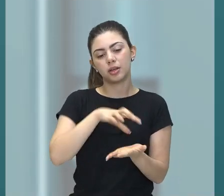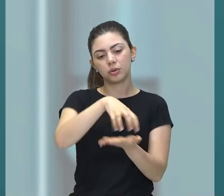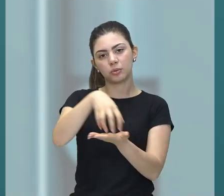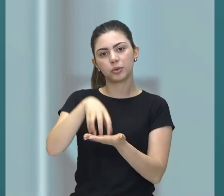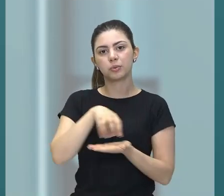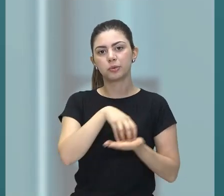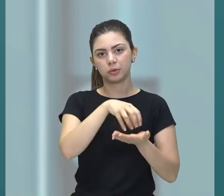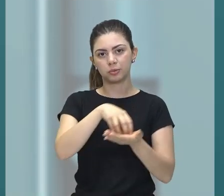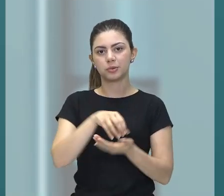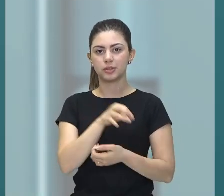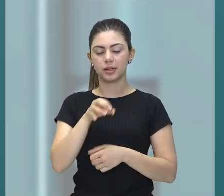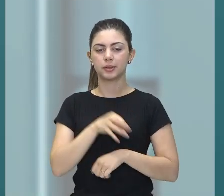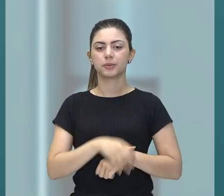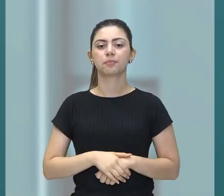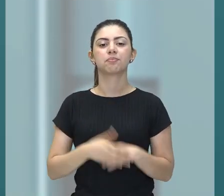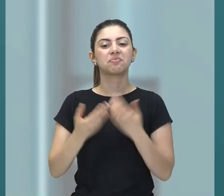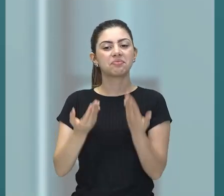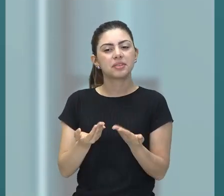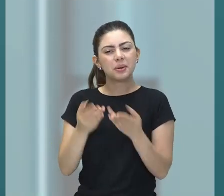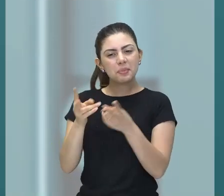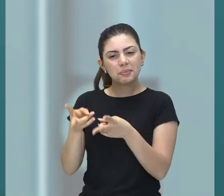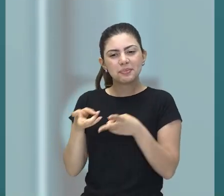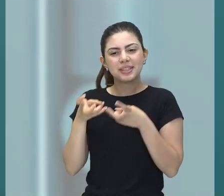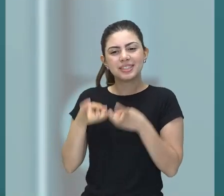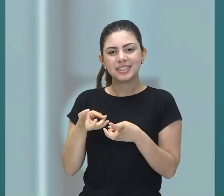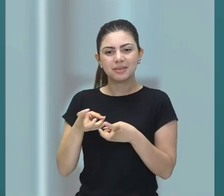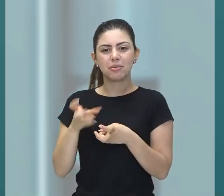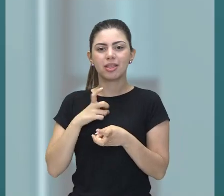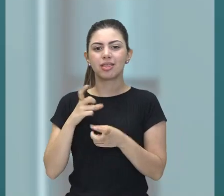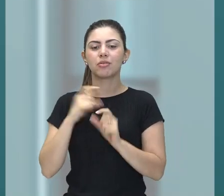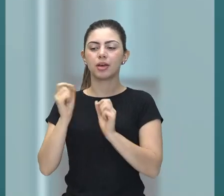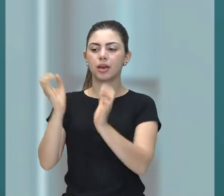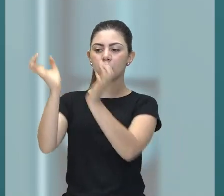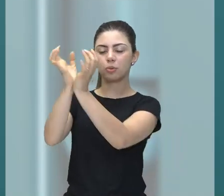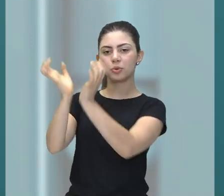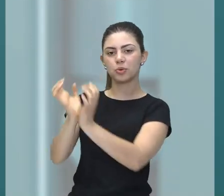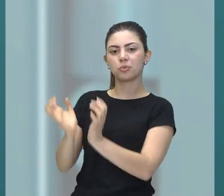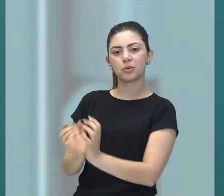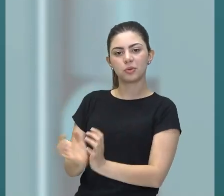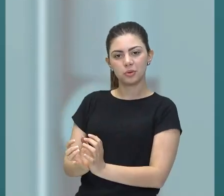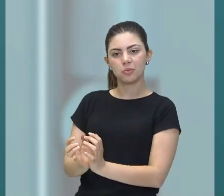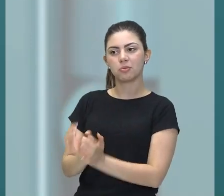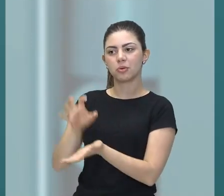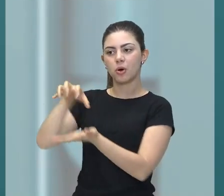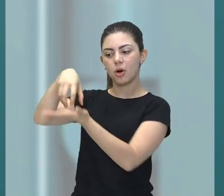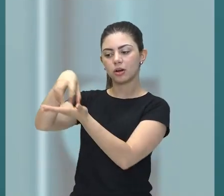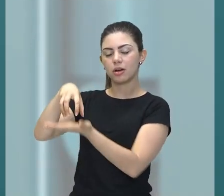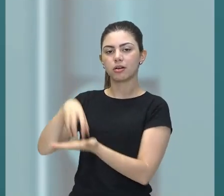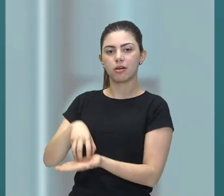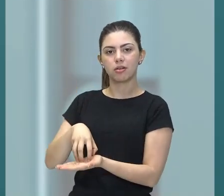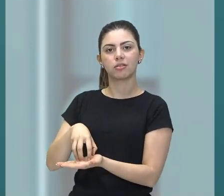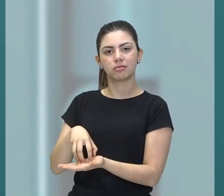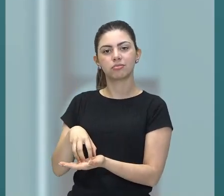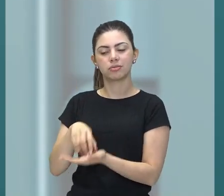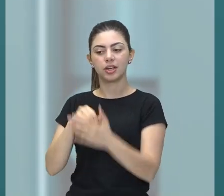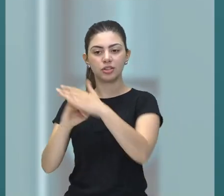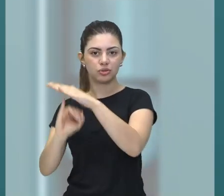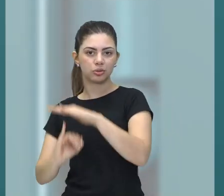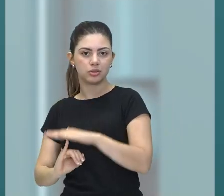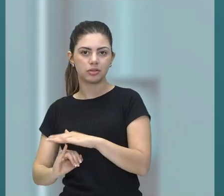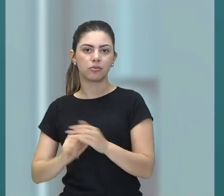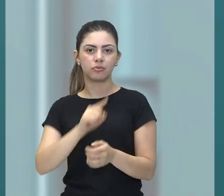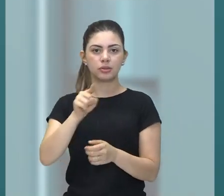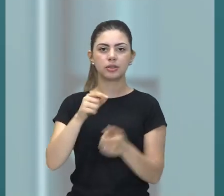clubes. Certo? Então vejo como cada um deles está institucionalizado. Você precisa se filiar a alguma